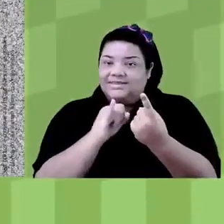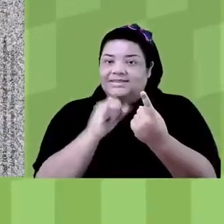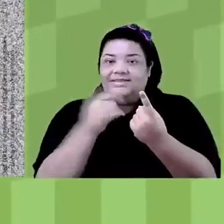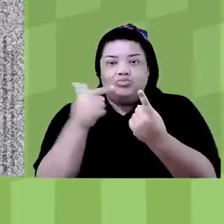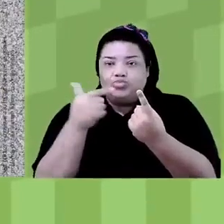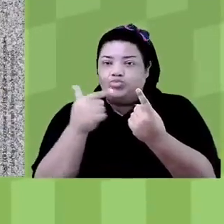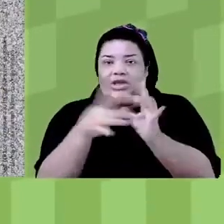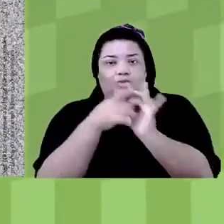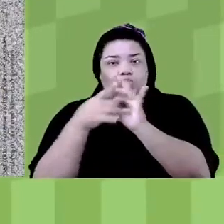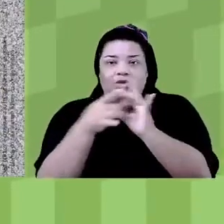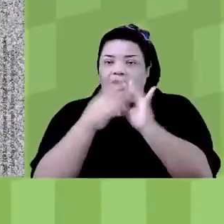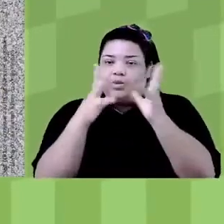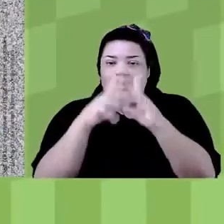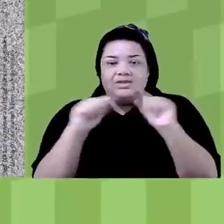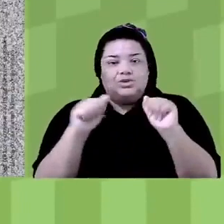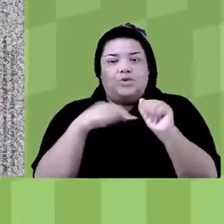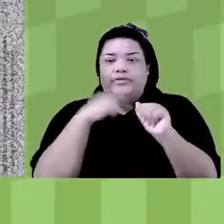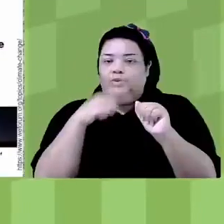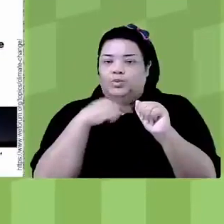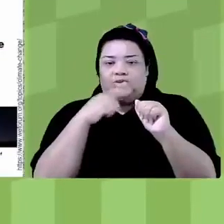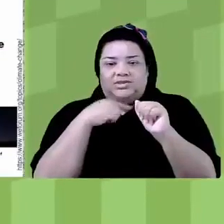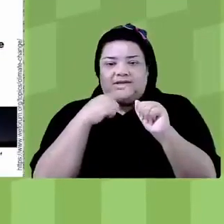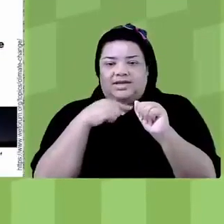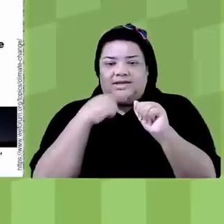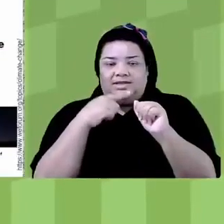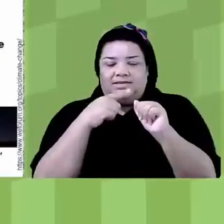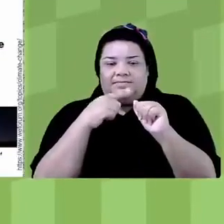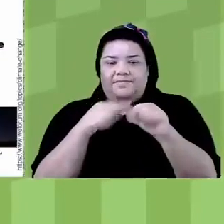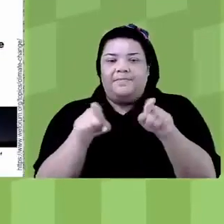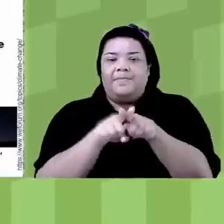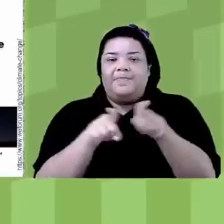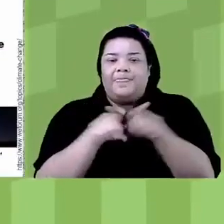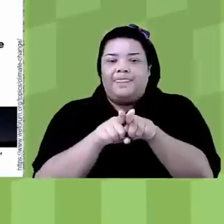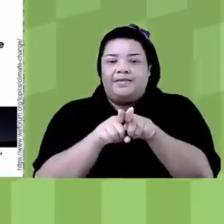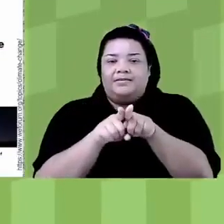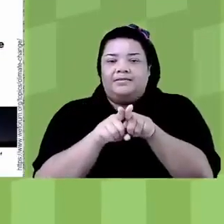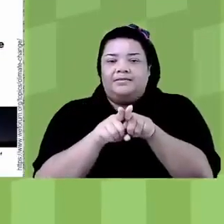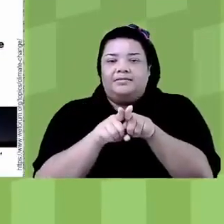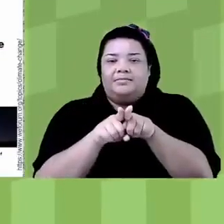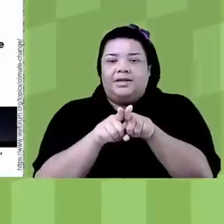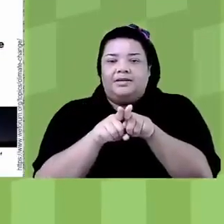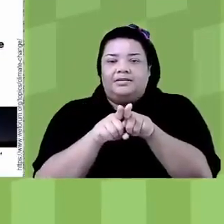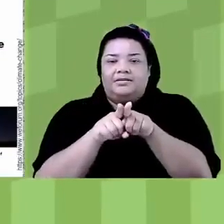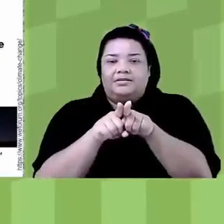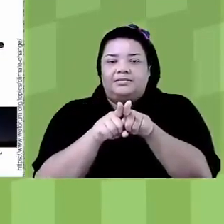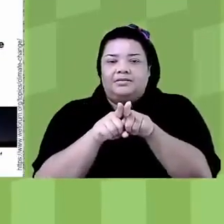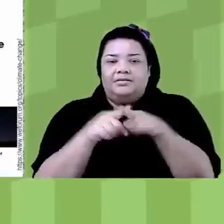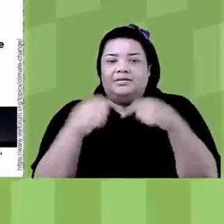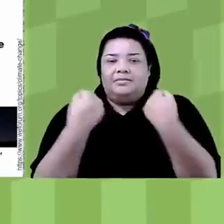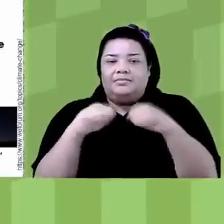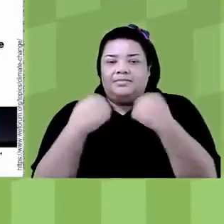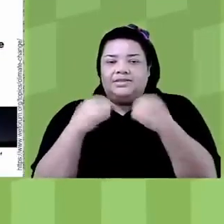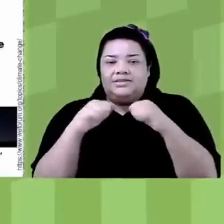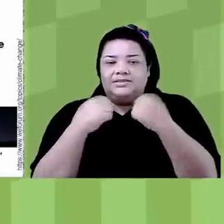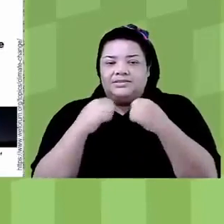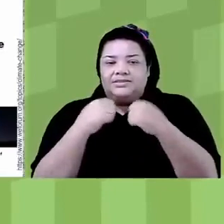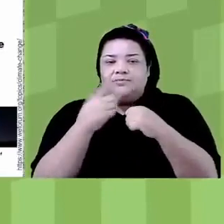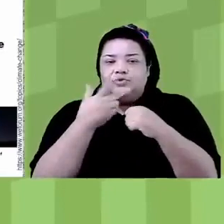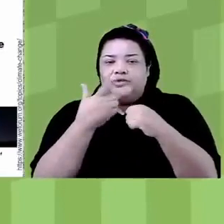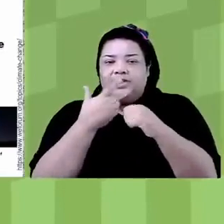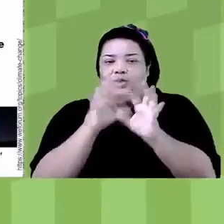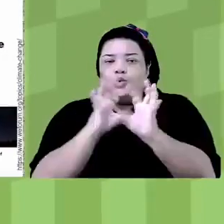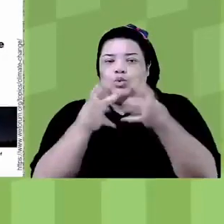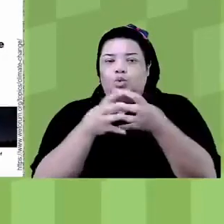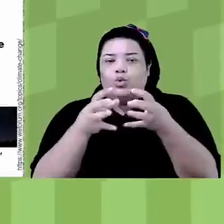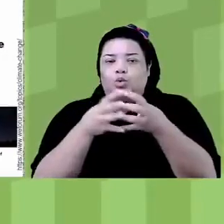né? Ou então temos que considerar, por exemplo, o que diz o Clube dos Ricos, que é o